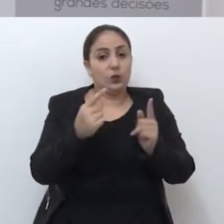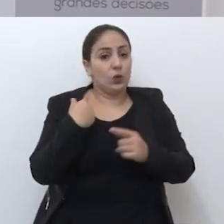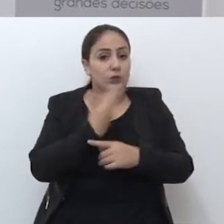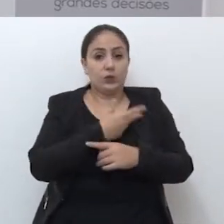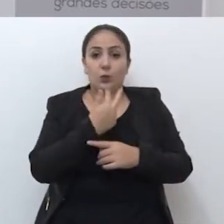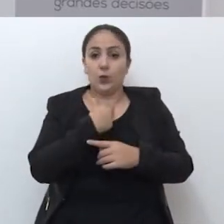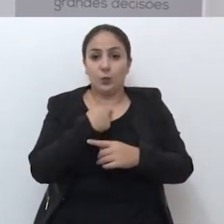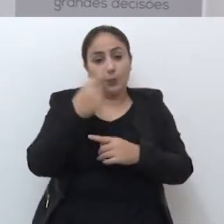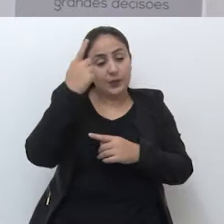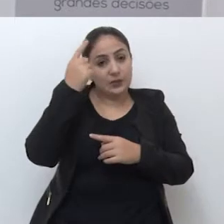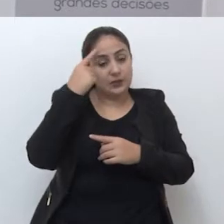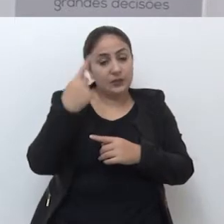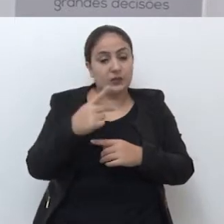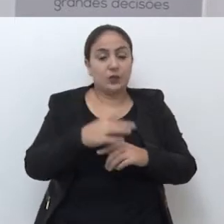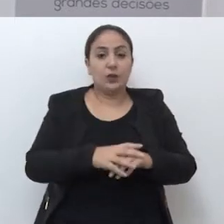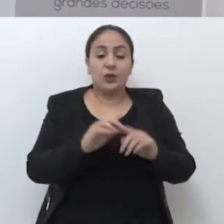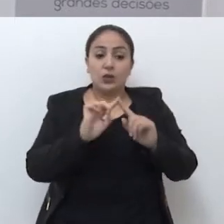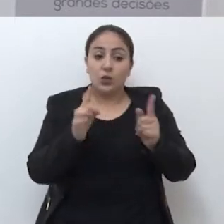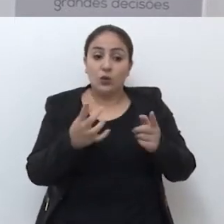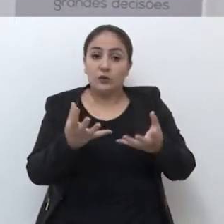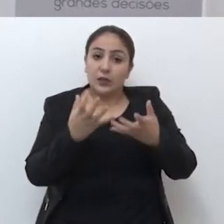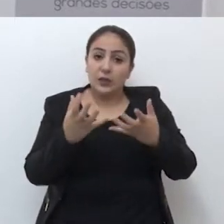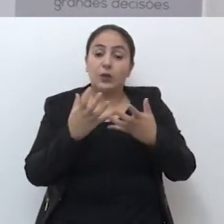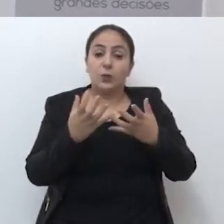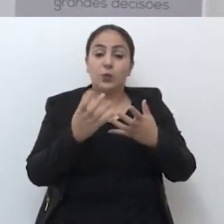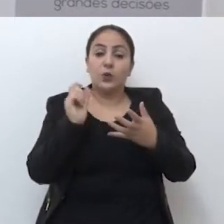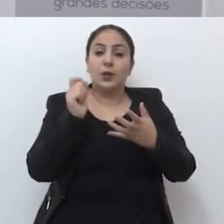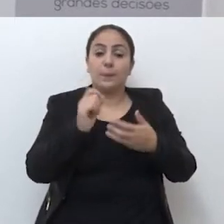E não é isso que o pensamento político conservador defende.